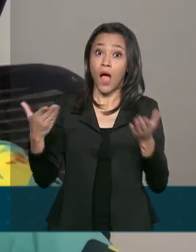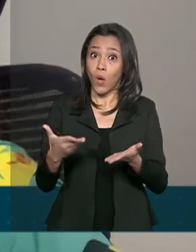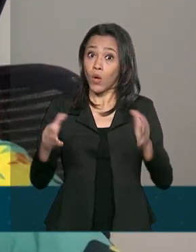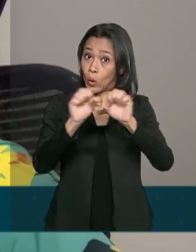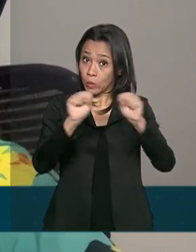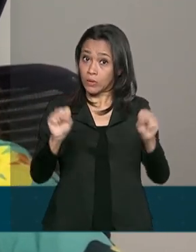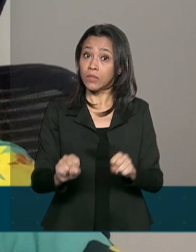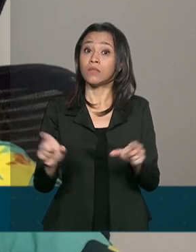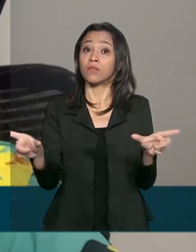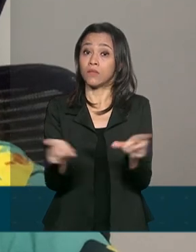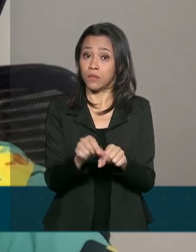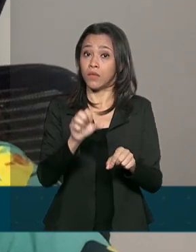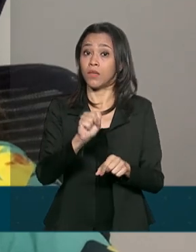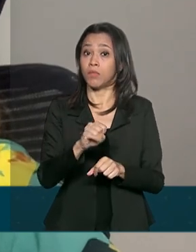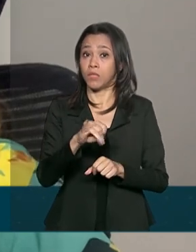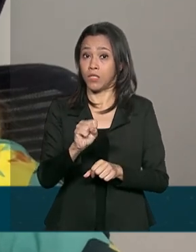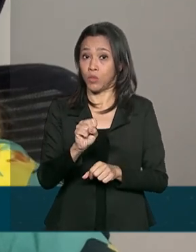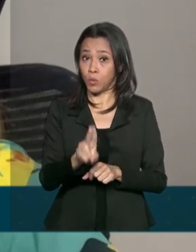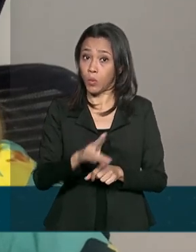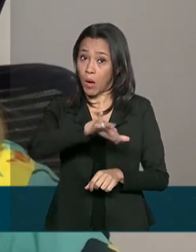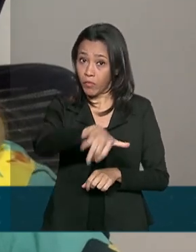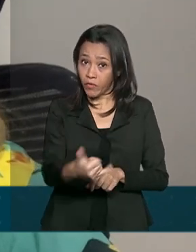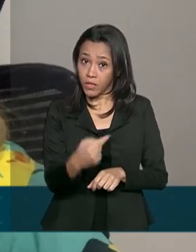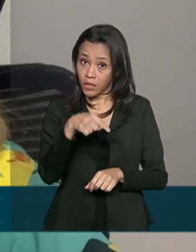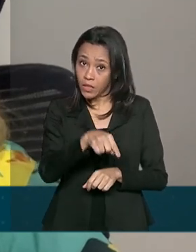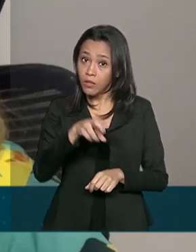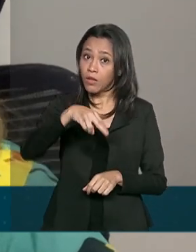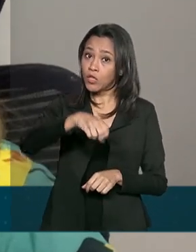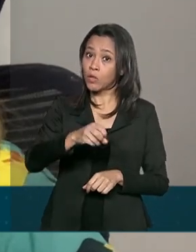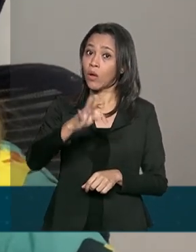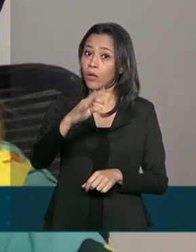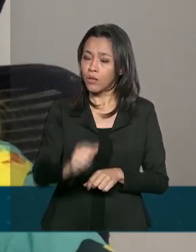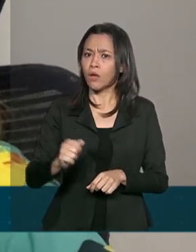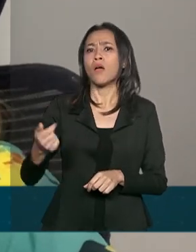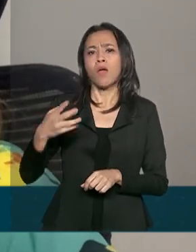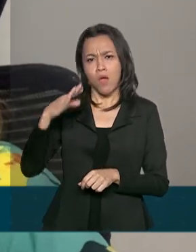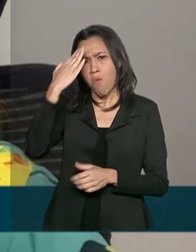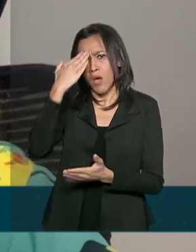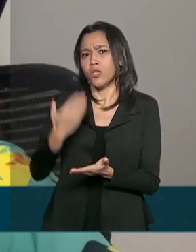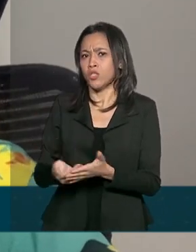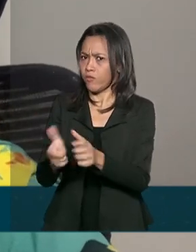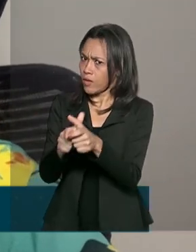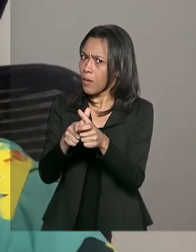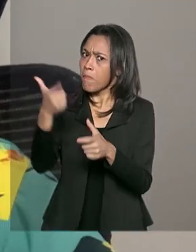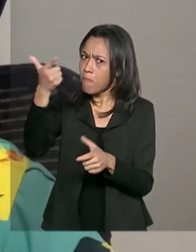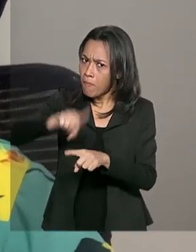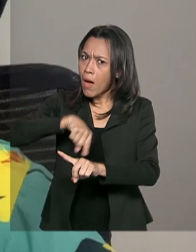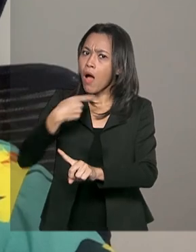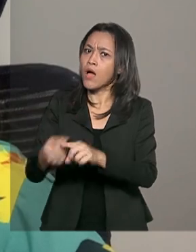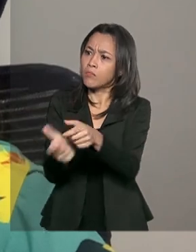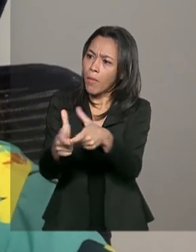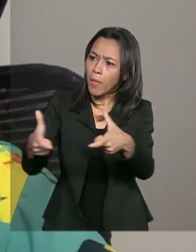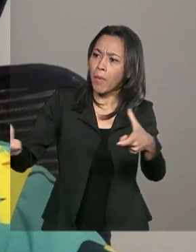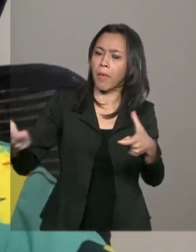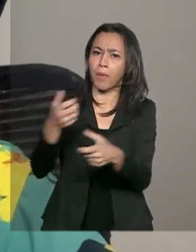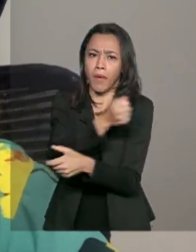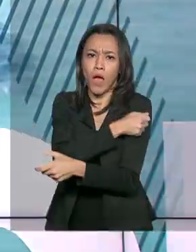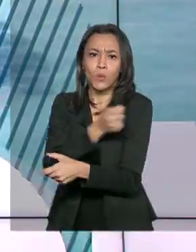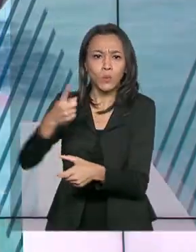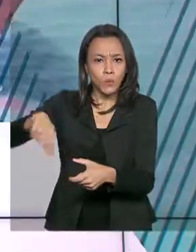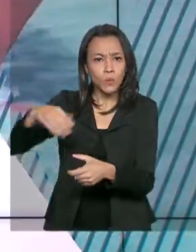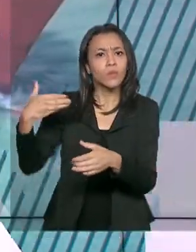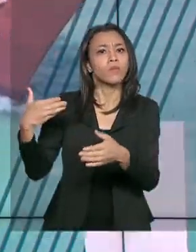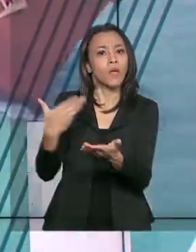SISU, aproveitando a nota do SISU, eu acredito que um número muito maior de alunos vão ter oportunidade de cursar esses cursos à distância.